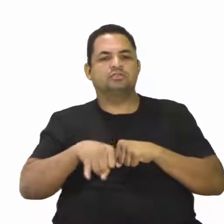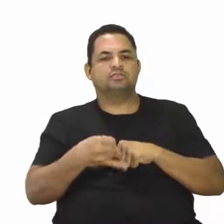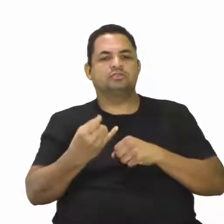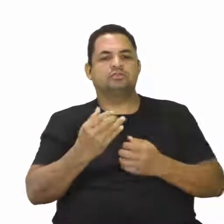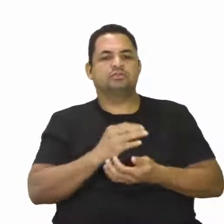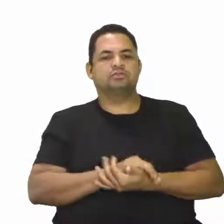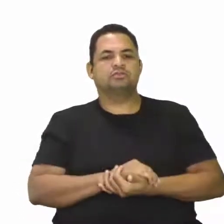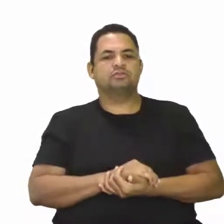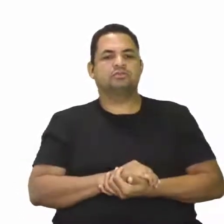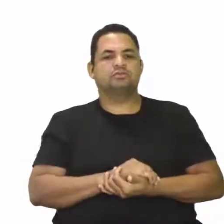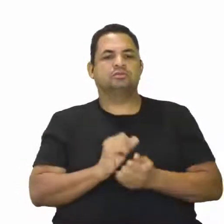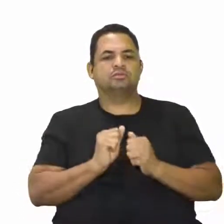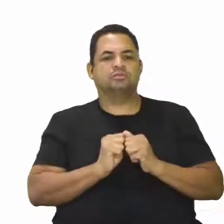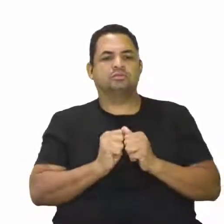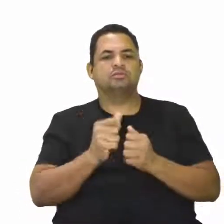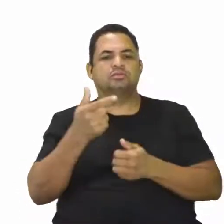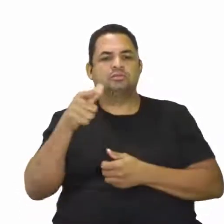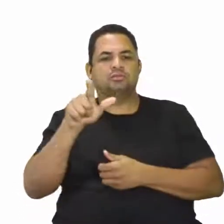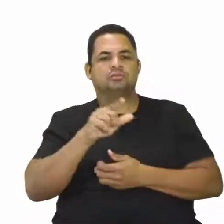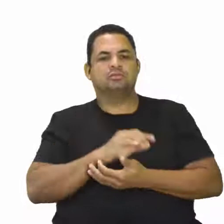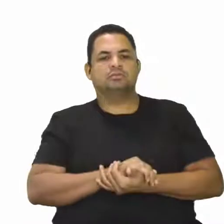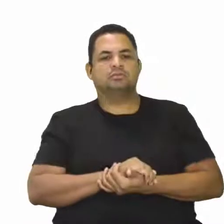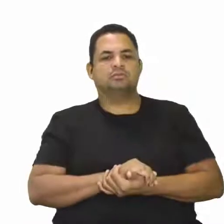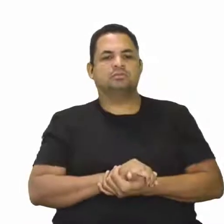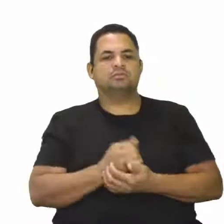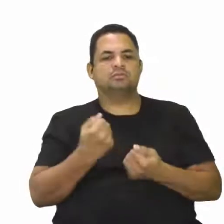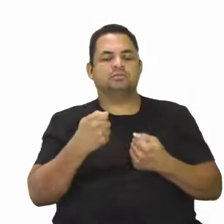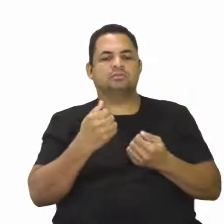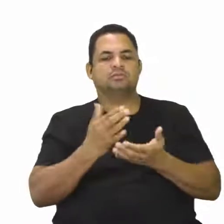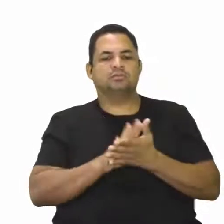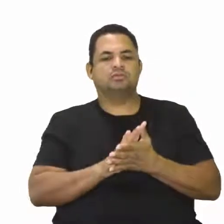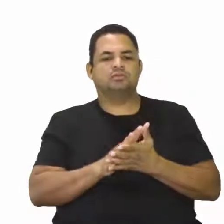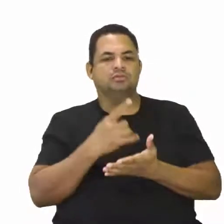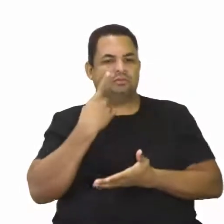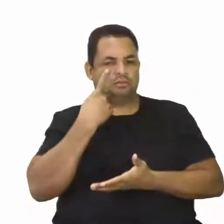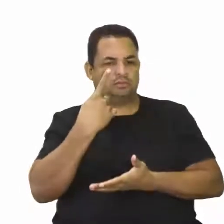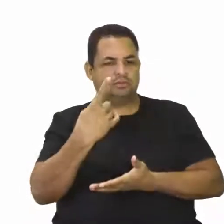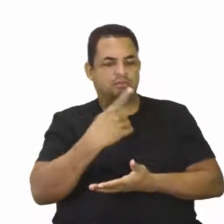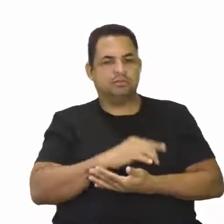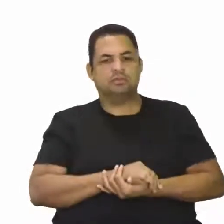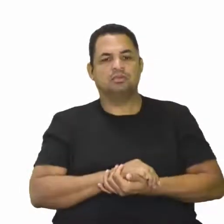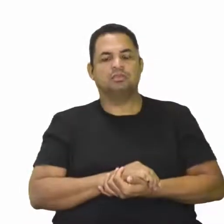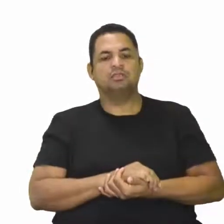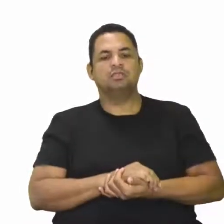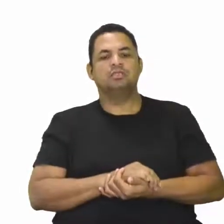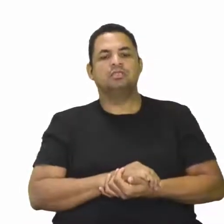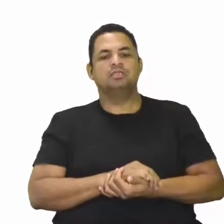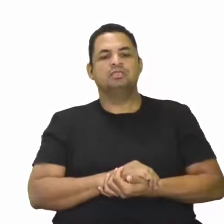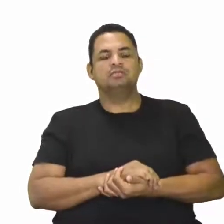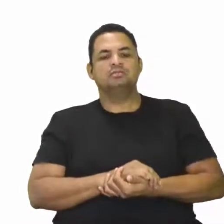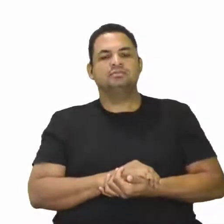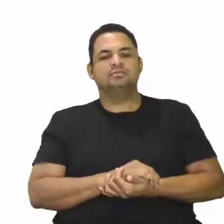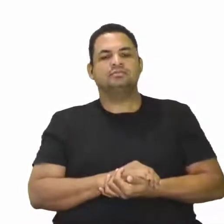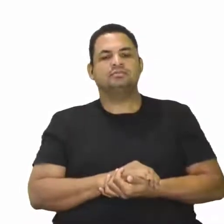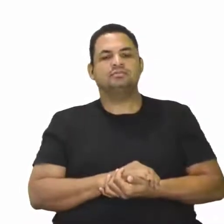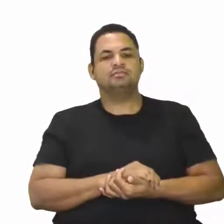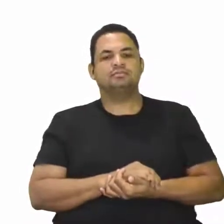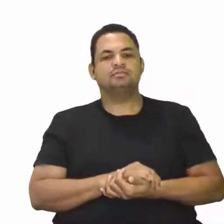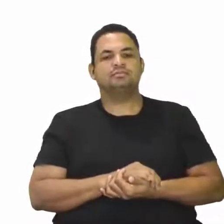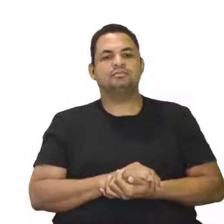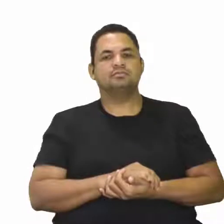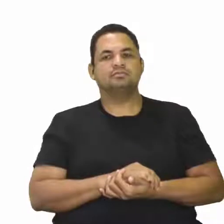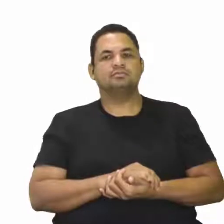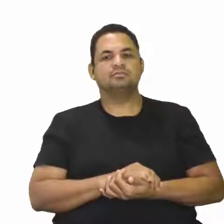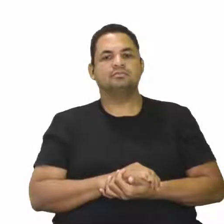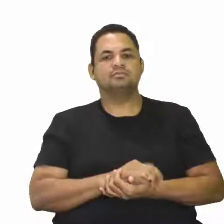um adjetivo acompanhando o outro. Isso. Então a gente pode observar, opa, eu já estou querendo dar a resposta, mulher. Então vamos lá